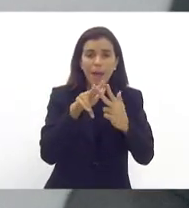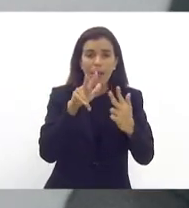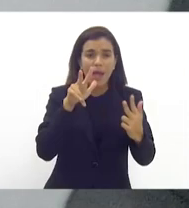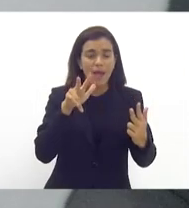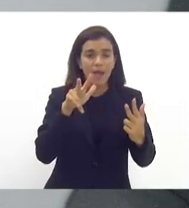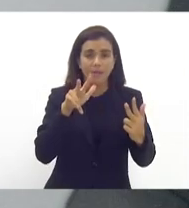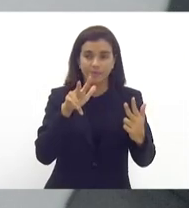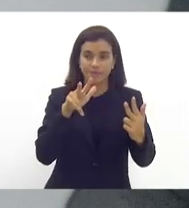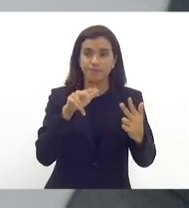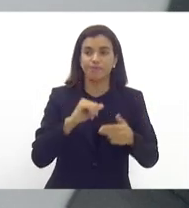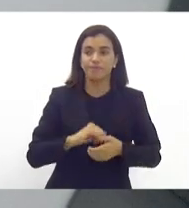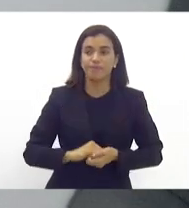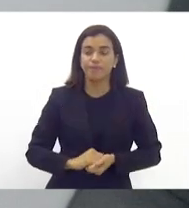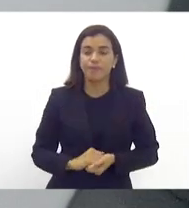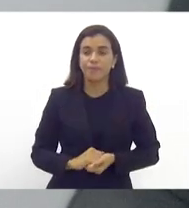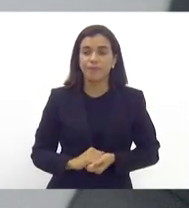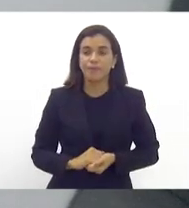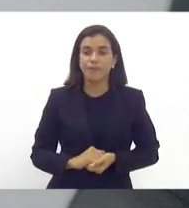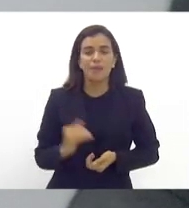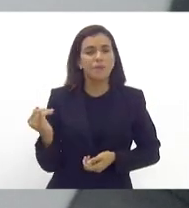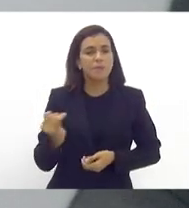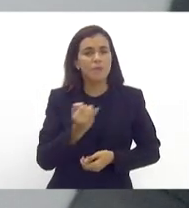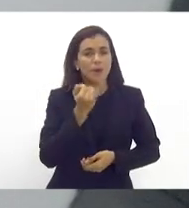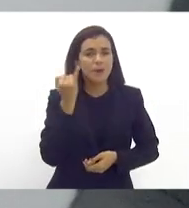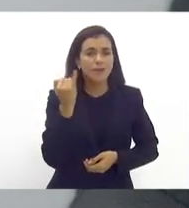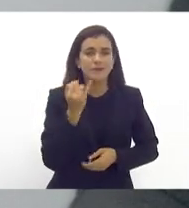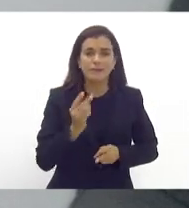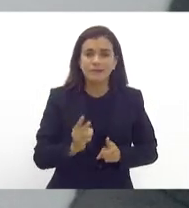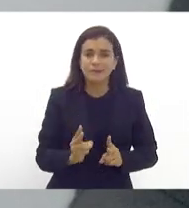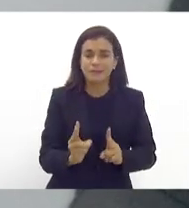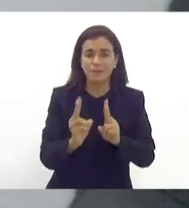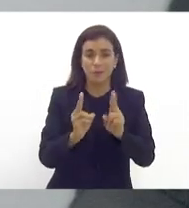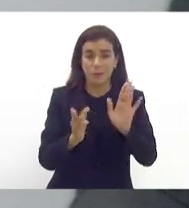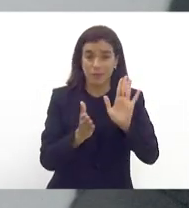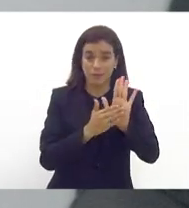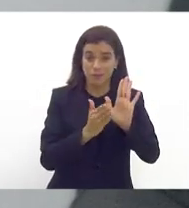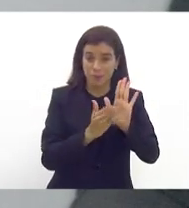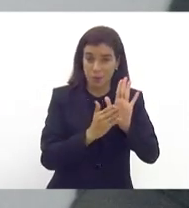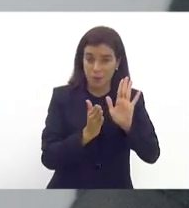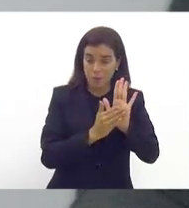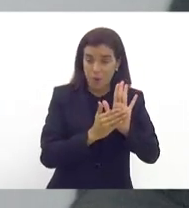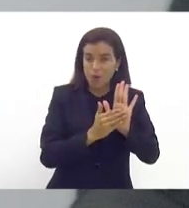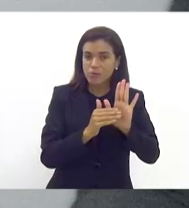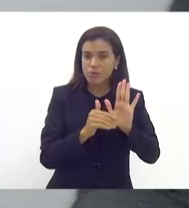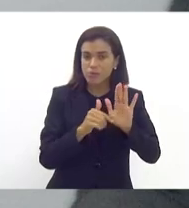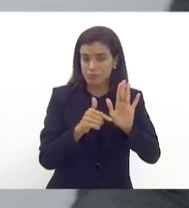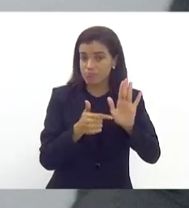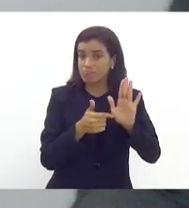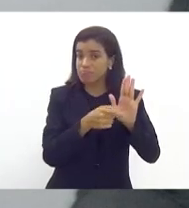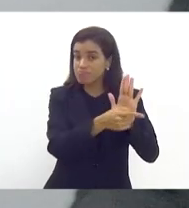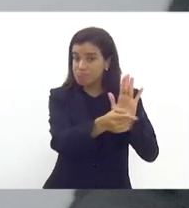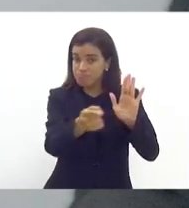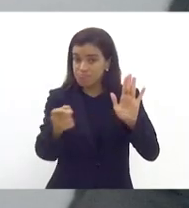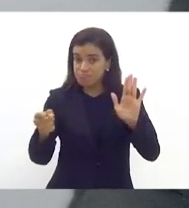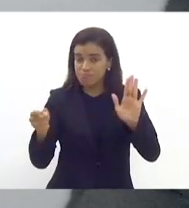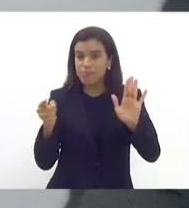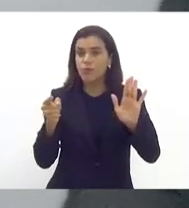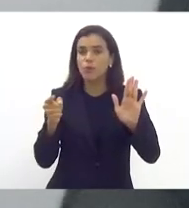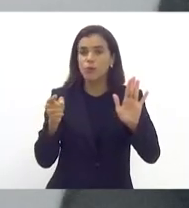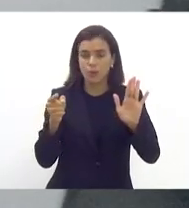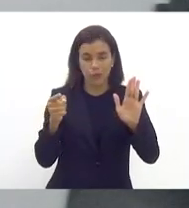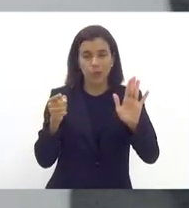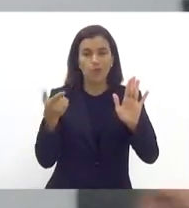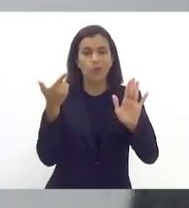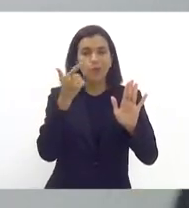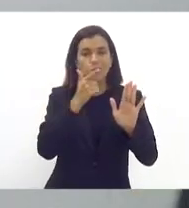importante Quando essas ações forem propostas que os senhores ativem